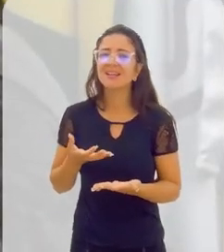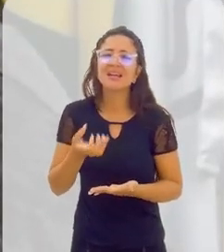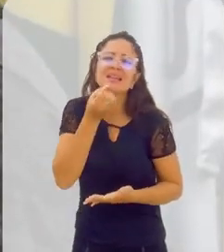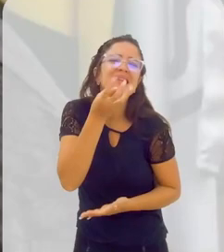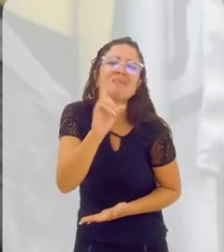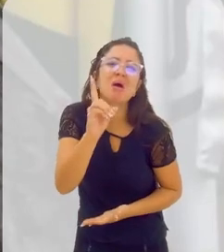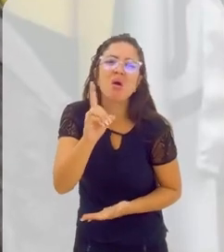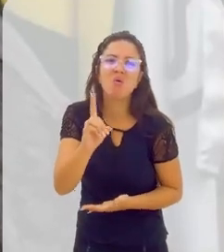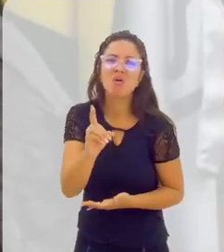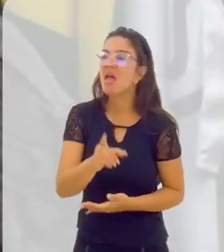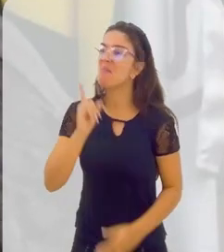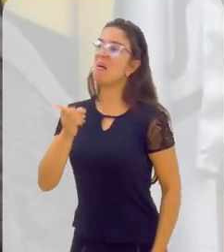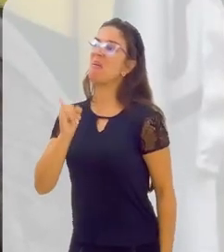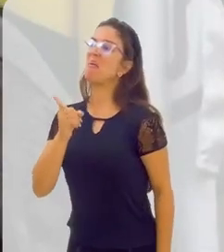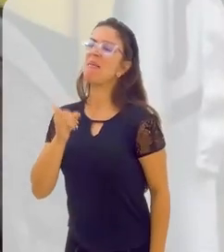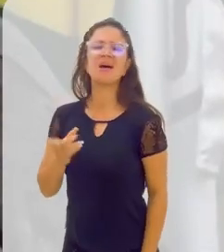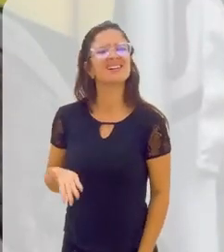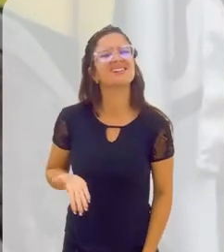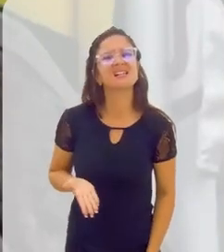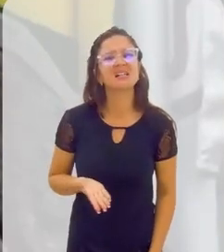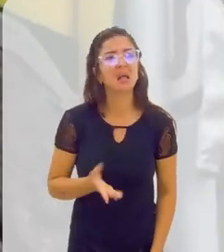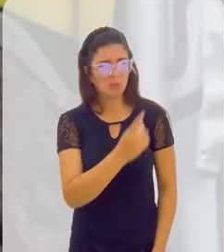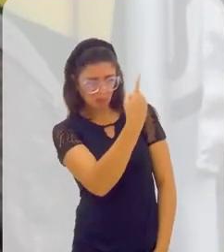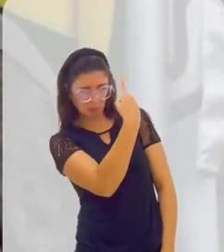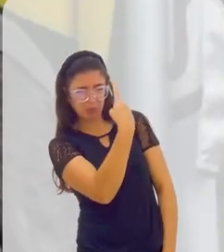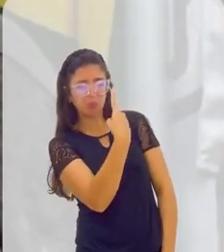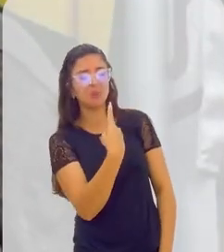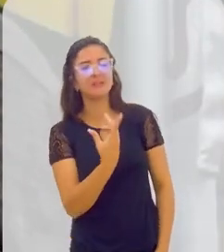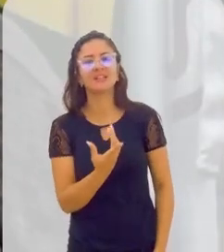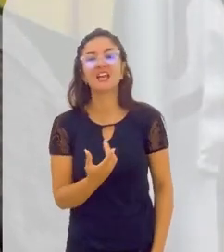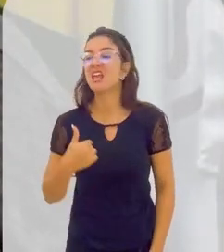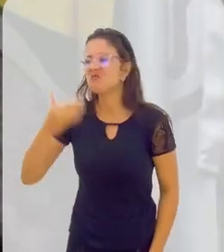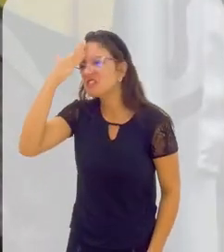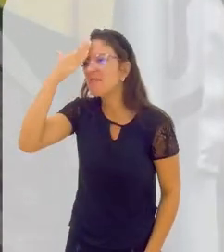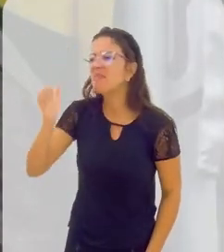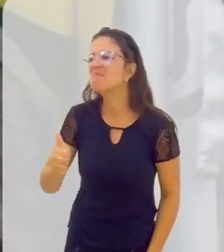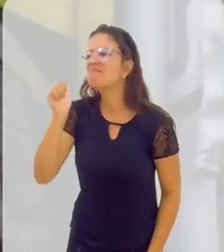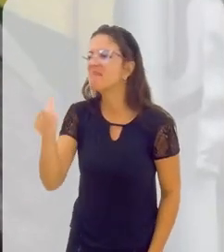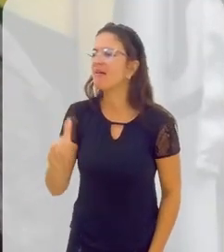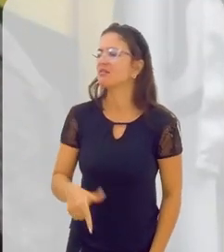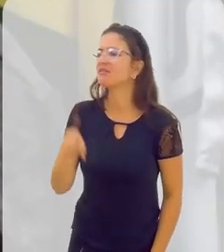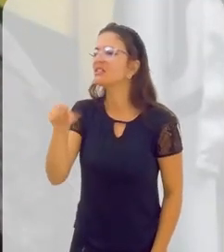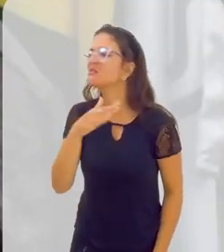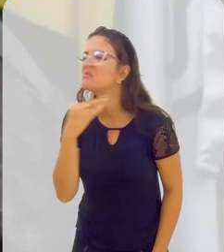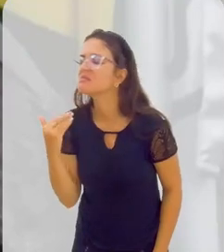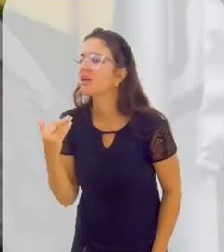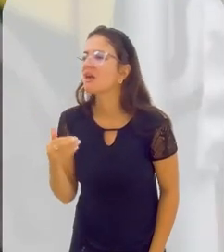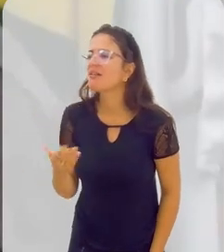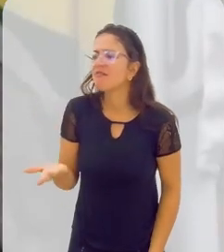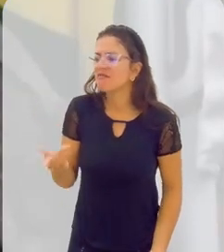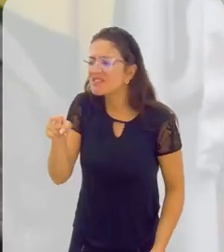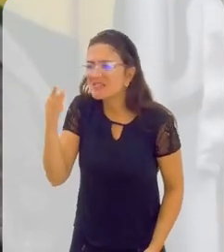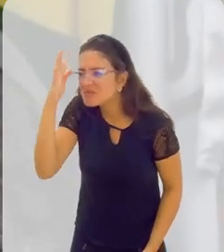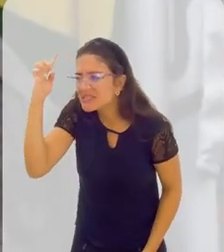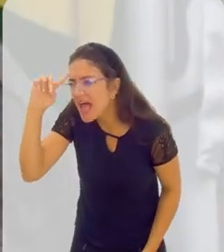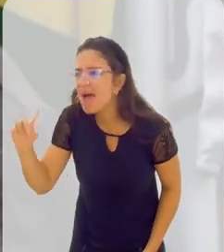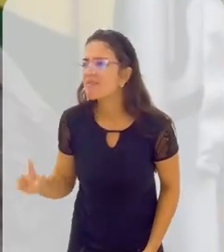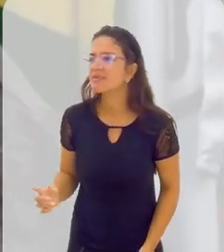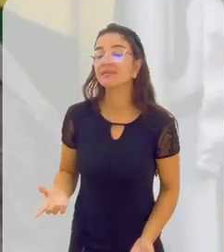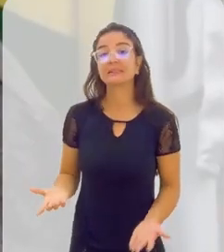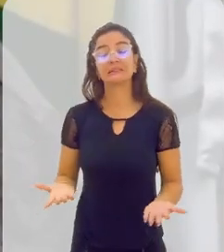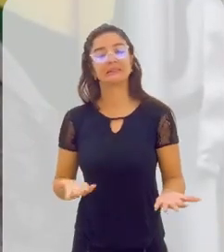é bem claro é o cara que tá pedindo força eu sei mais que você eu que vou dizer você não sabe nada eu sei não é bem